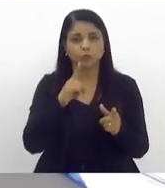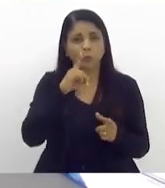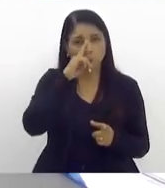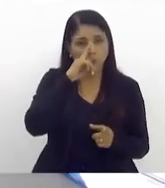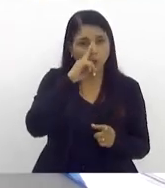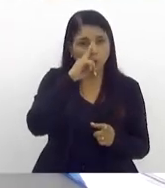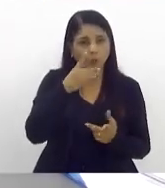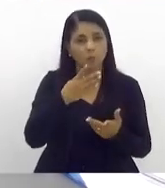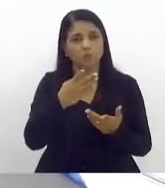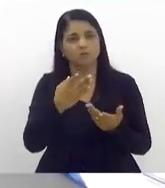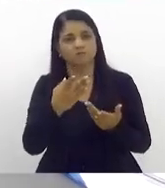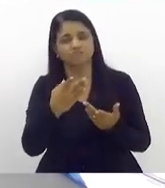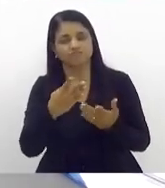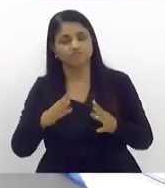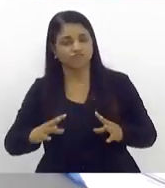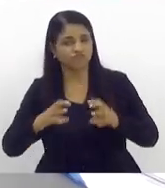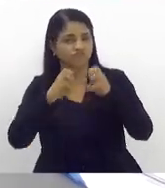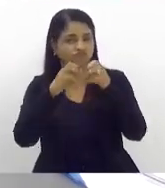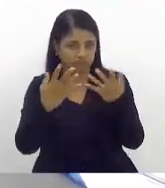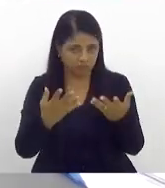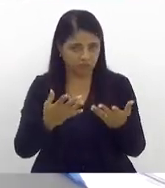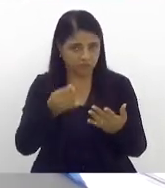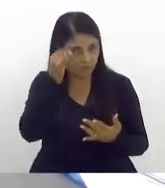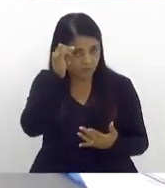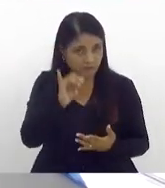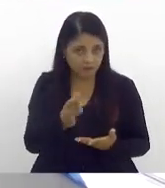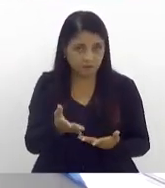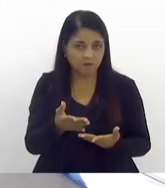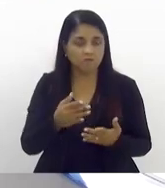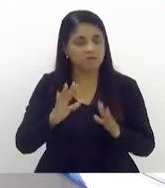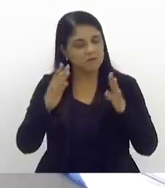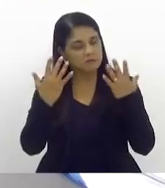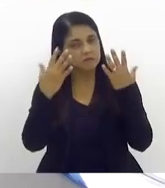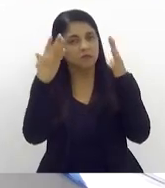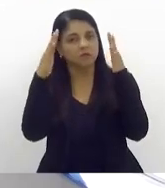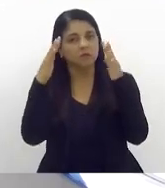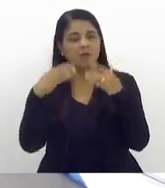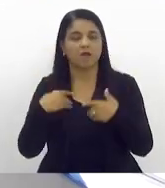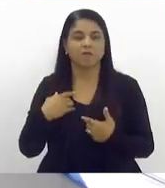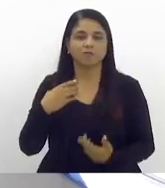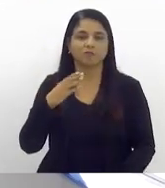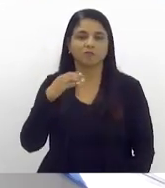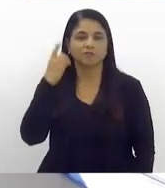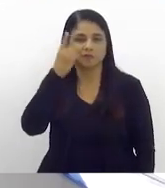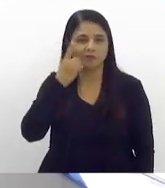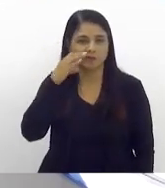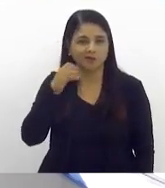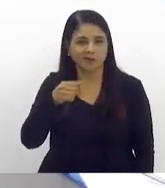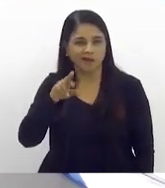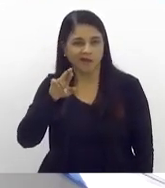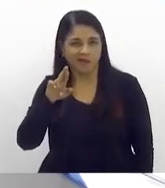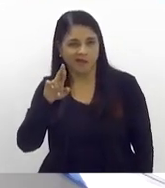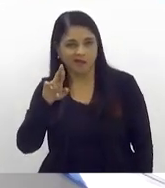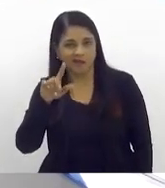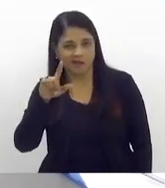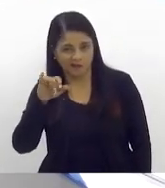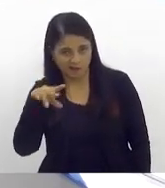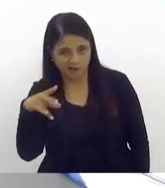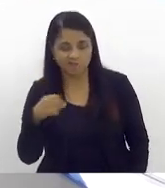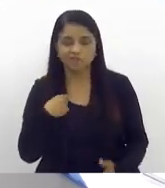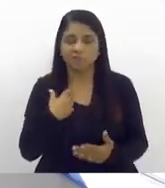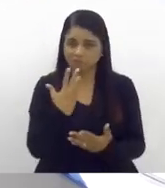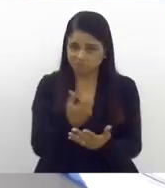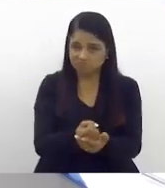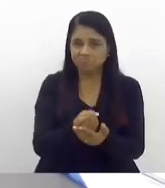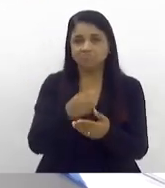ter infiltração, de ter confusão. Então, queria saudar então, o deputado Carlinhos do BNH e dizer que nós somos favoráveis ao